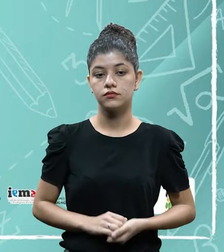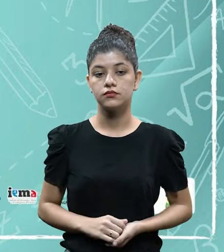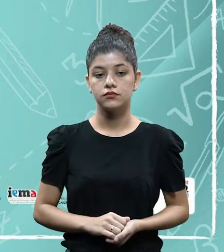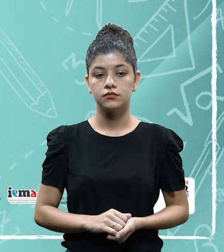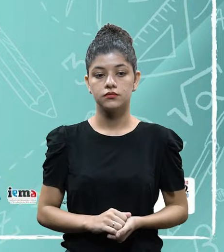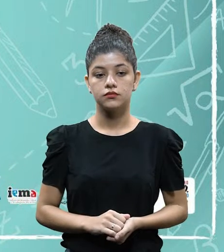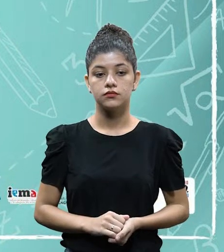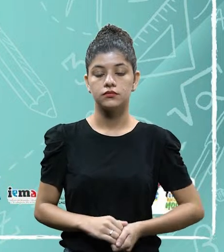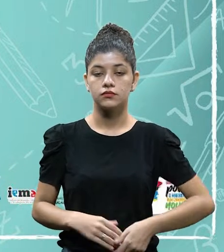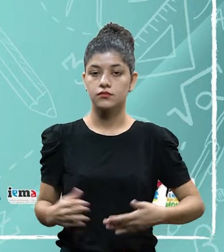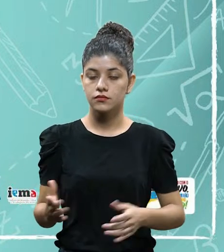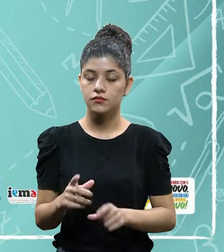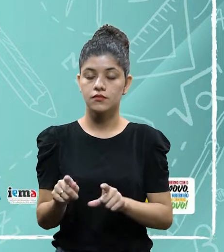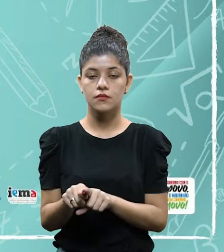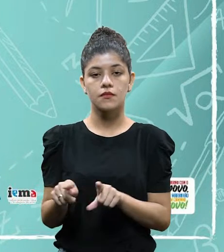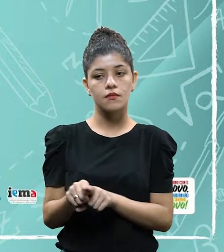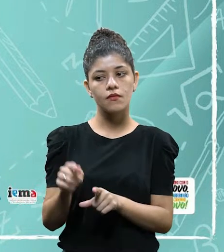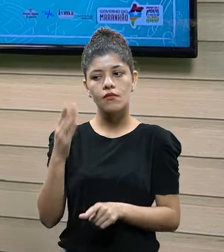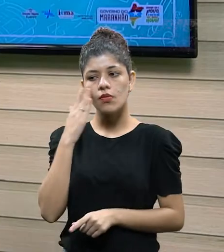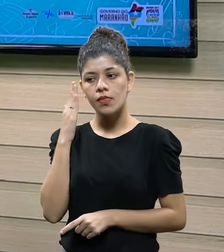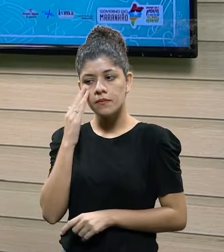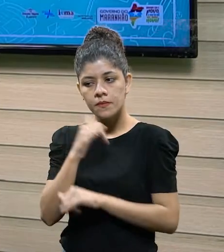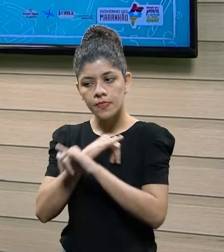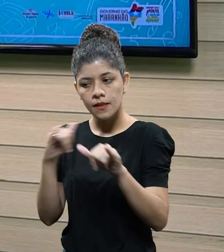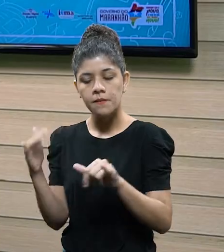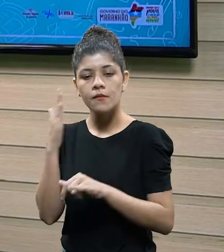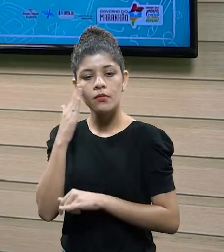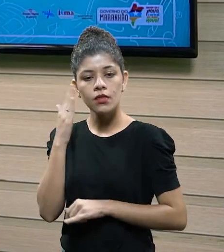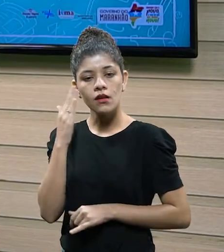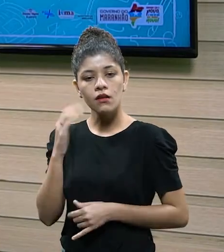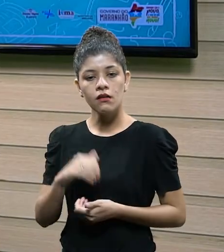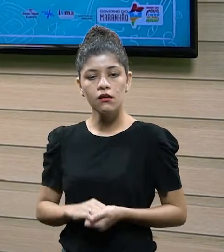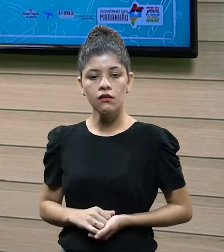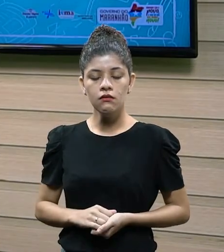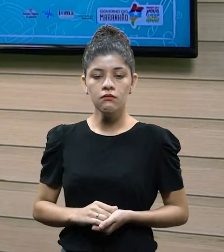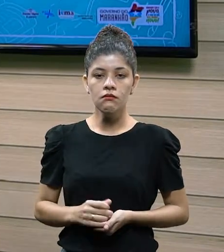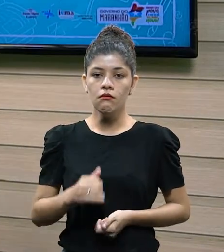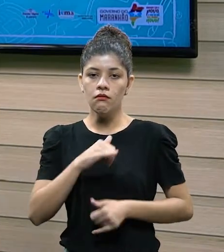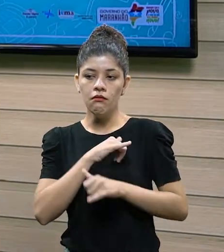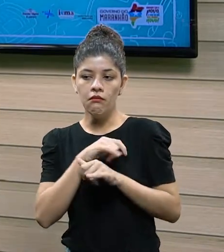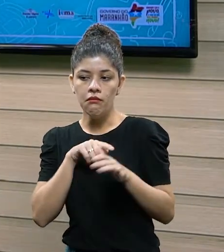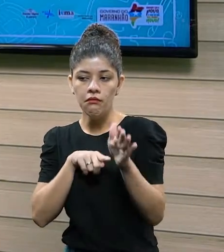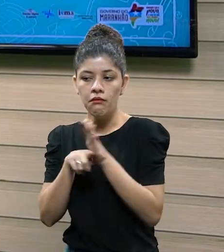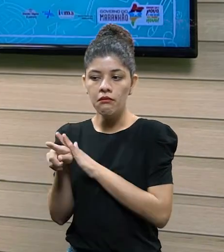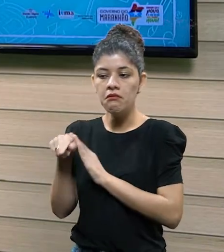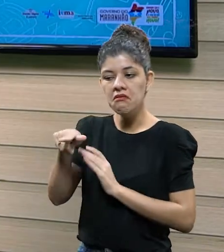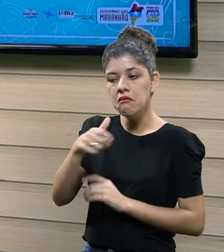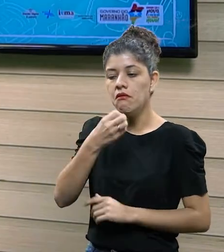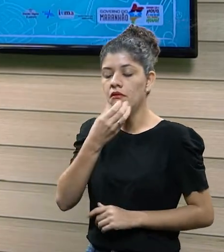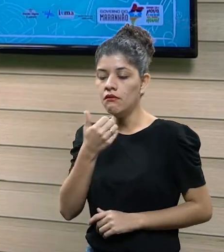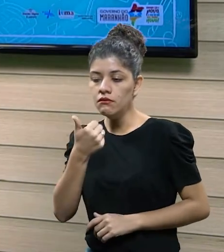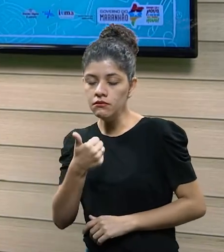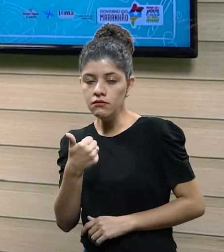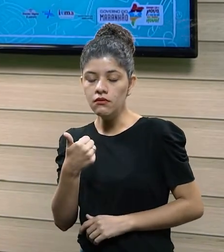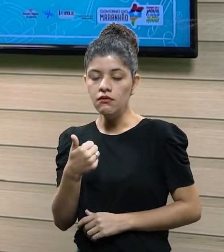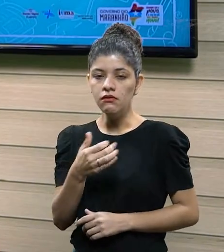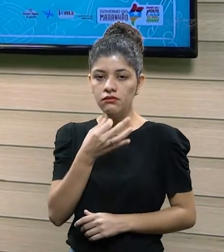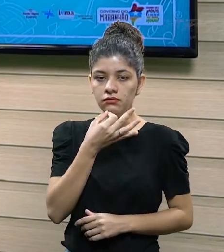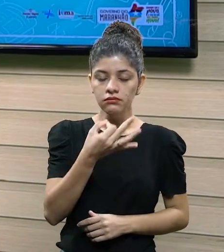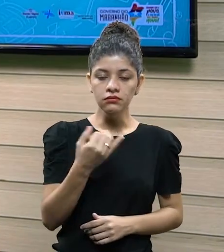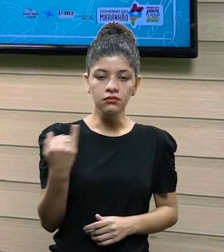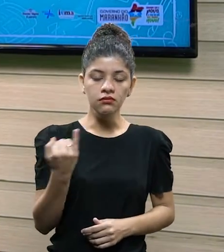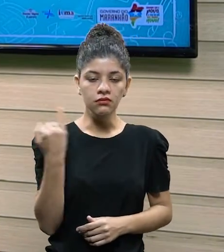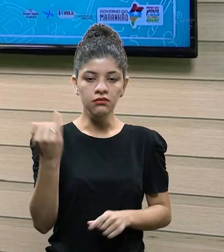gente fortalecer, forneça sempre feedbacks. Diga para o seu funcionário se ele está bem, se ele não está bem. E uma